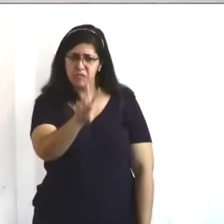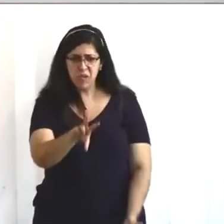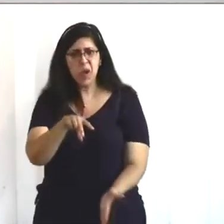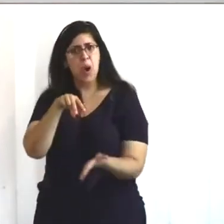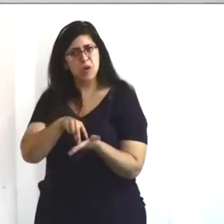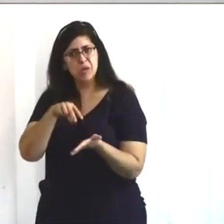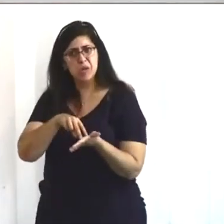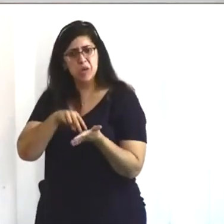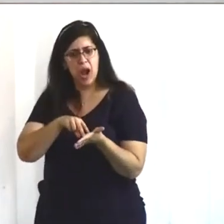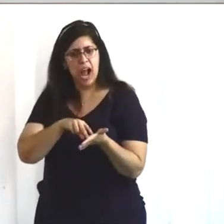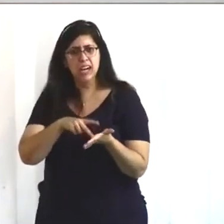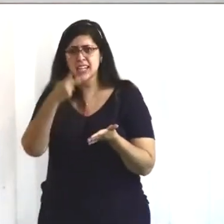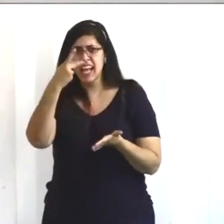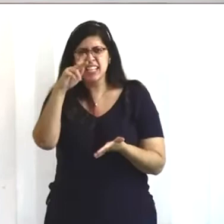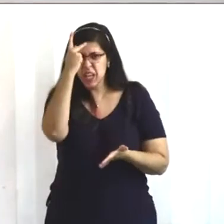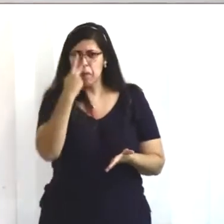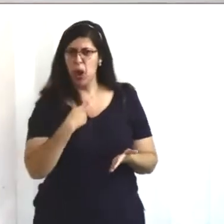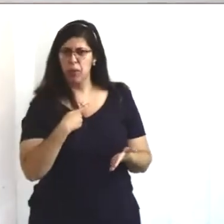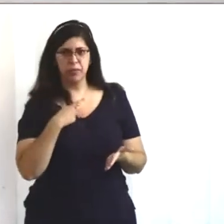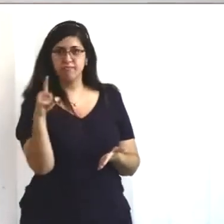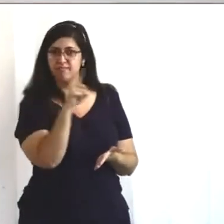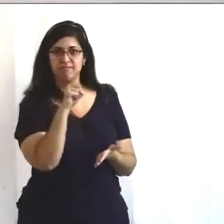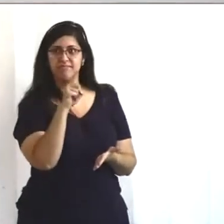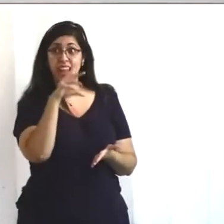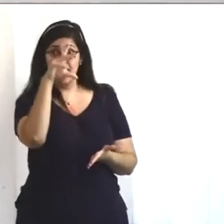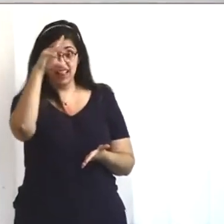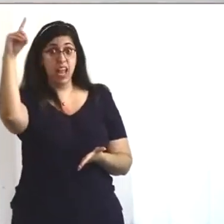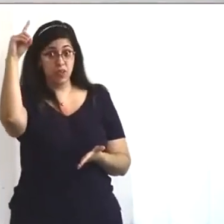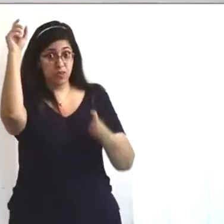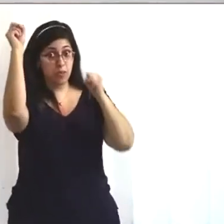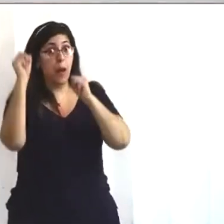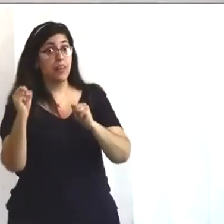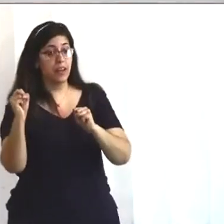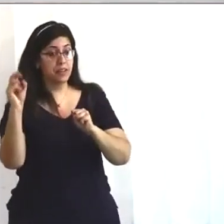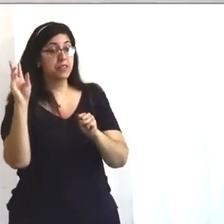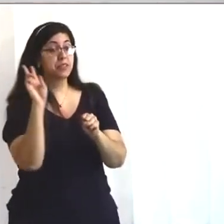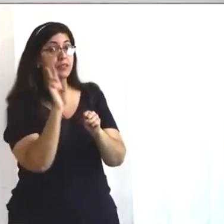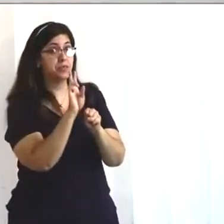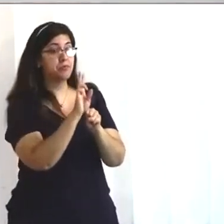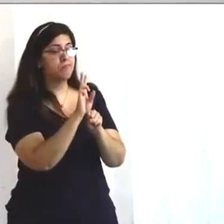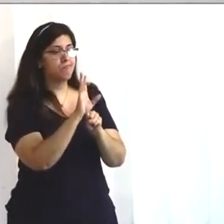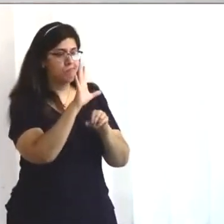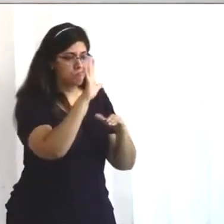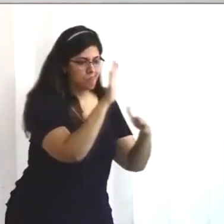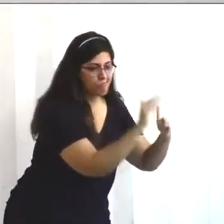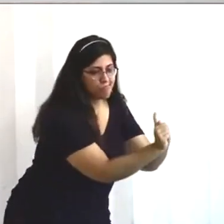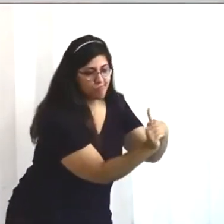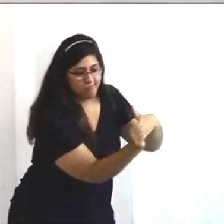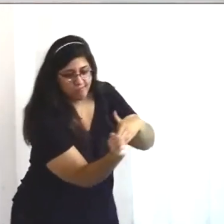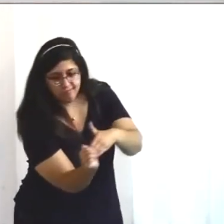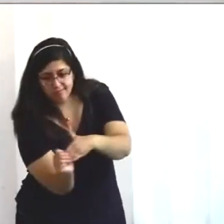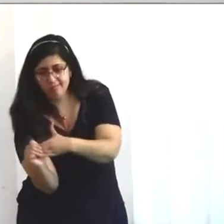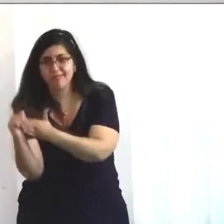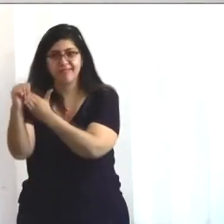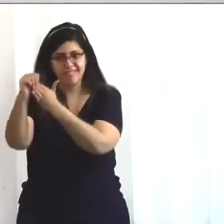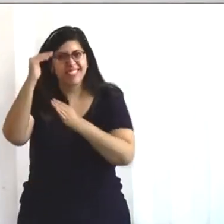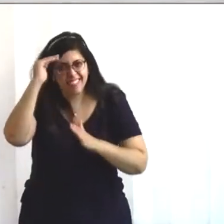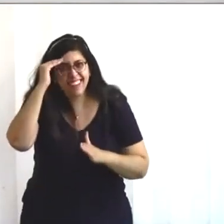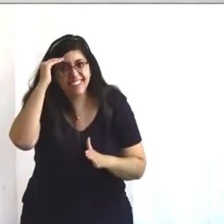conduziu todo o processo de redenção, desde a criação, passando pela queda, pela redenção e pela